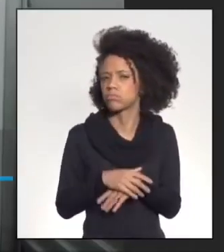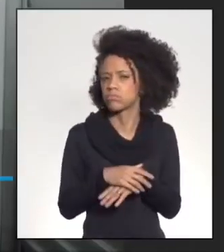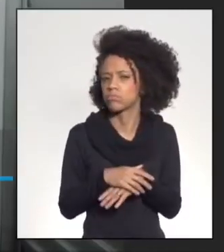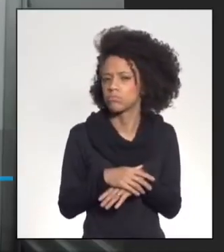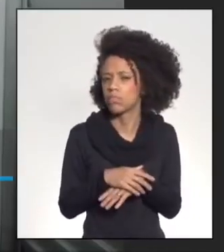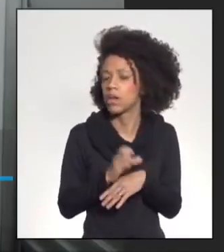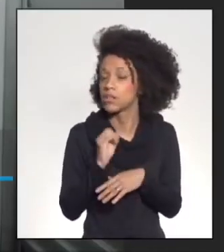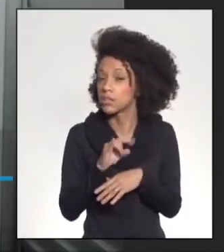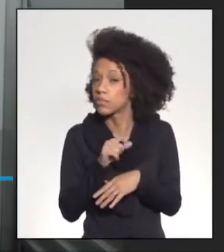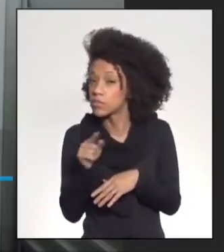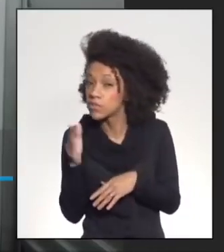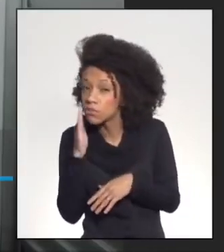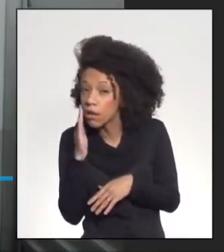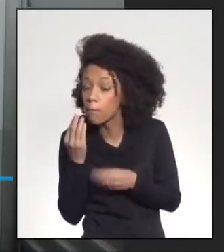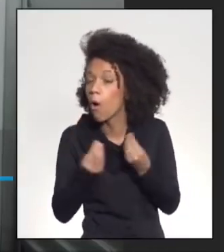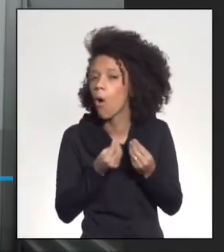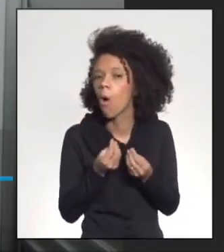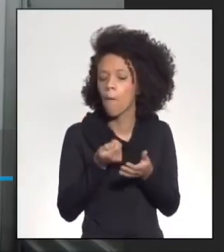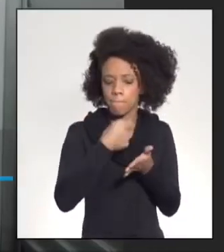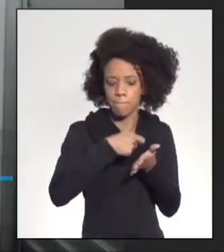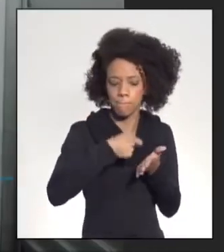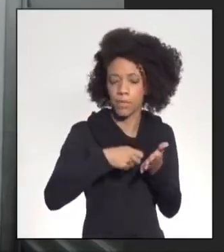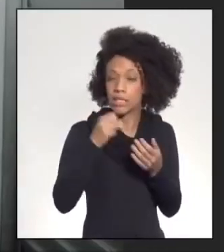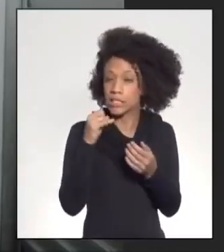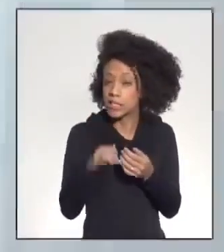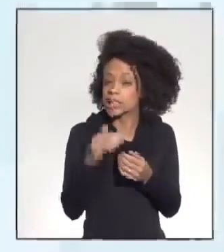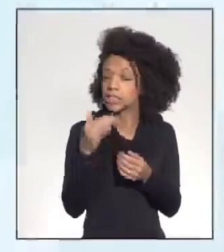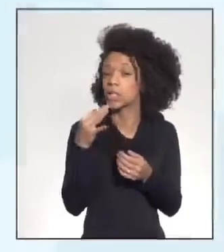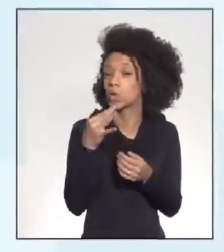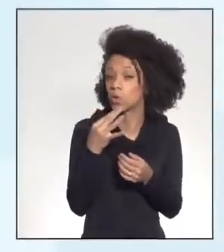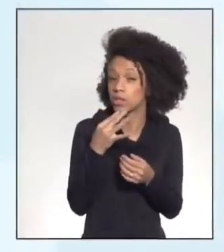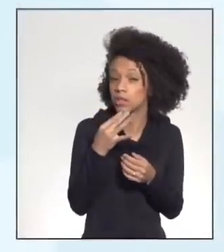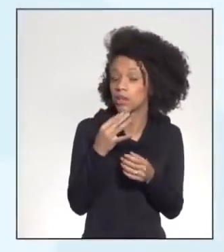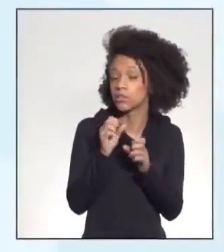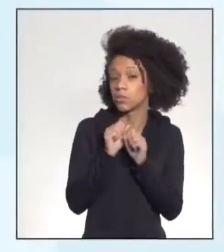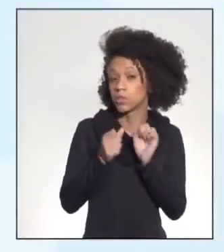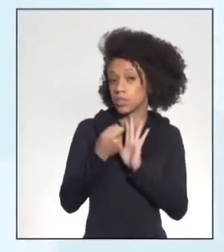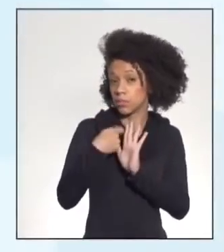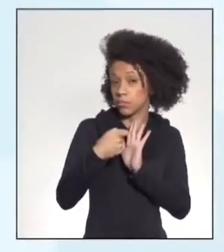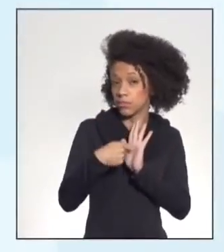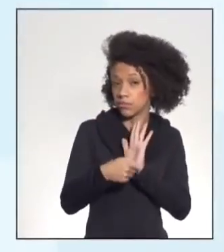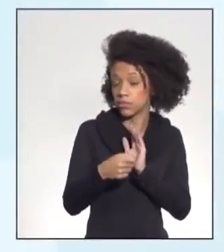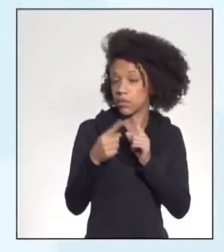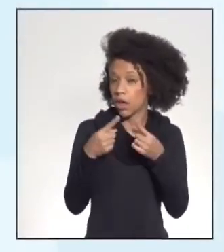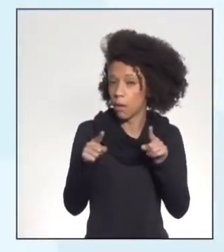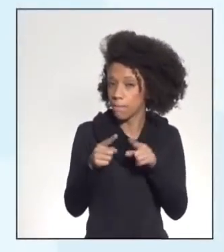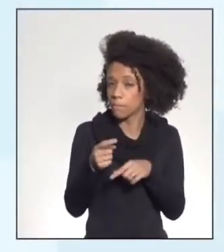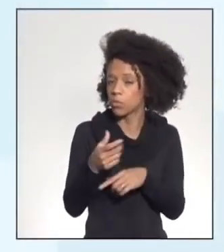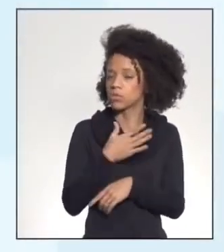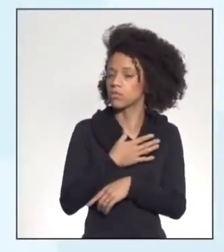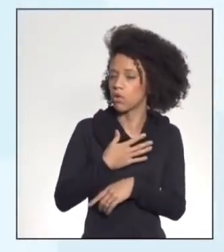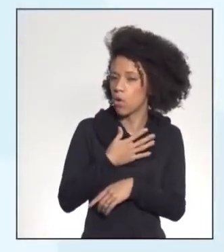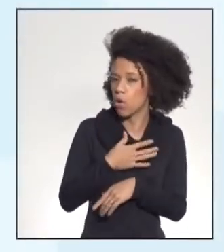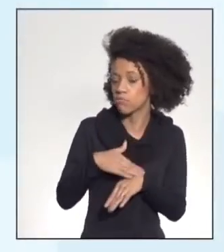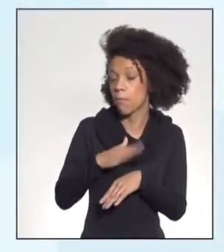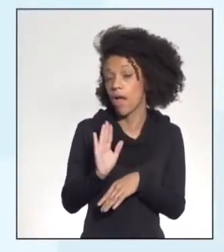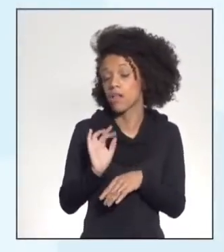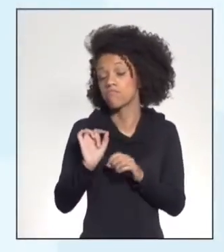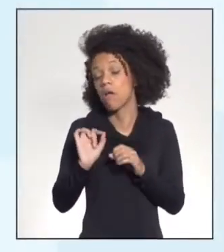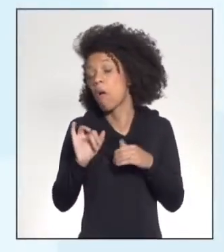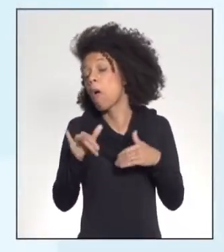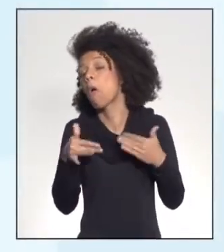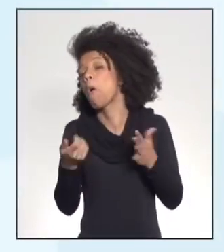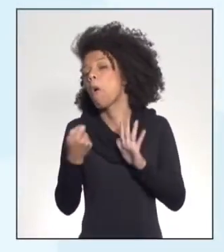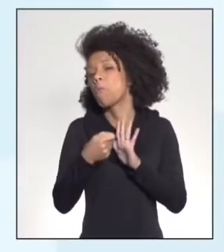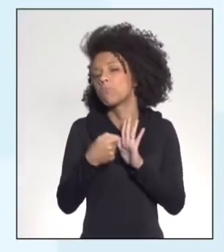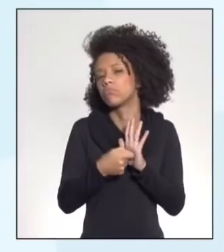como que ela é escrita. Se você conhece o sistema de escrita da sua música preferida, como que você acha que é escrito, tá bom? Eu